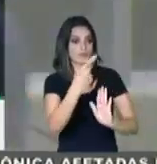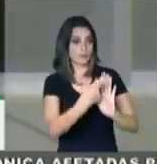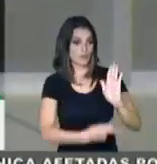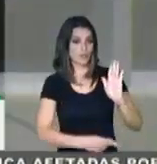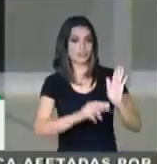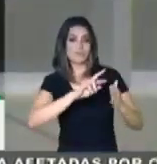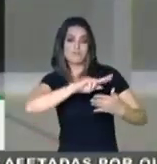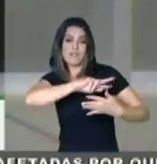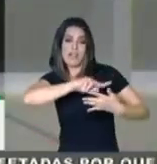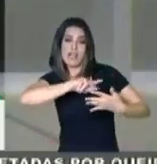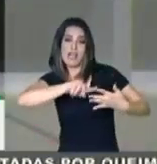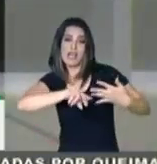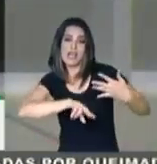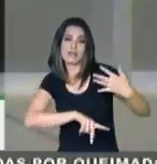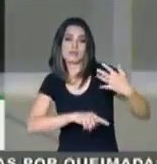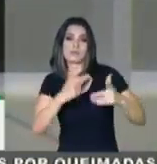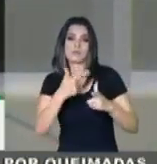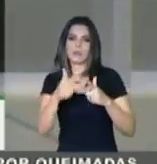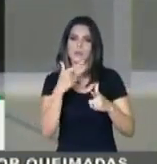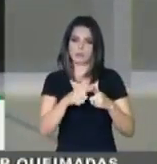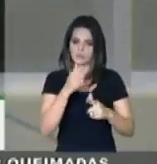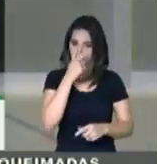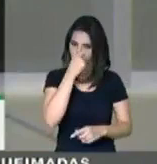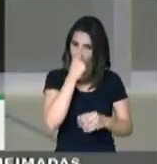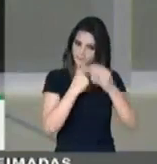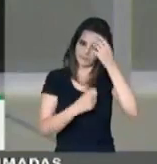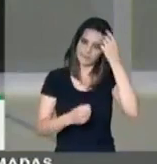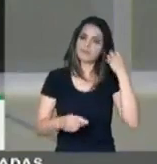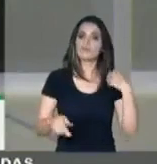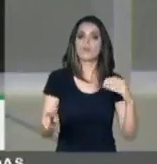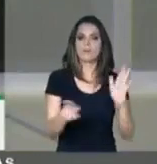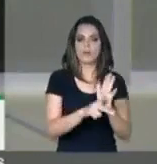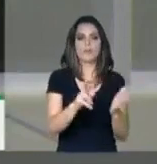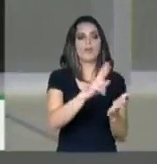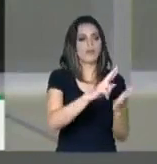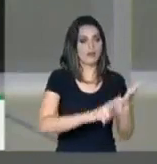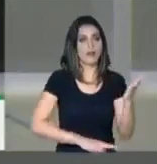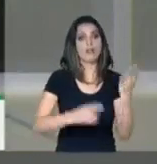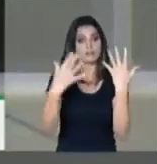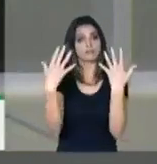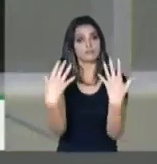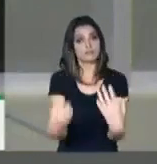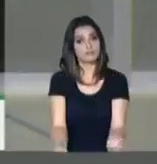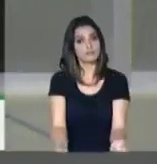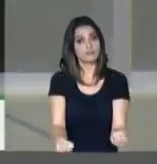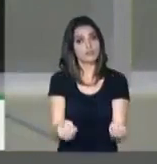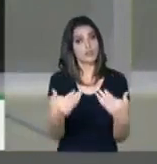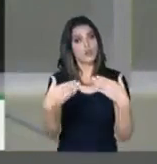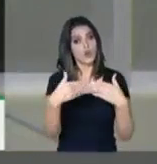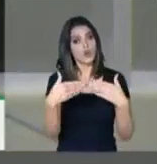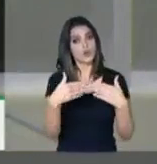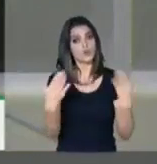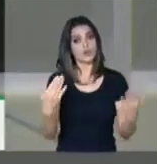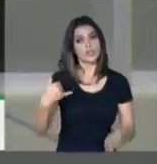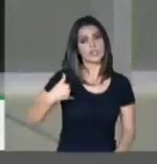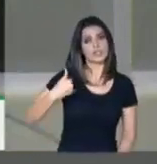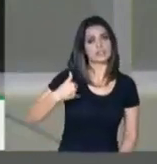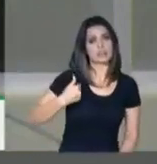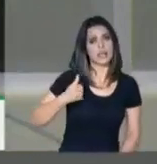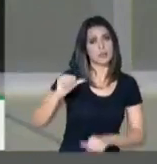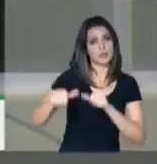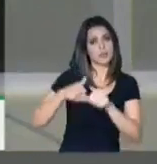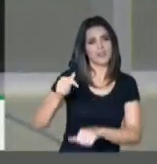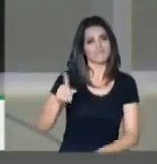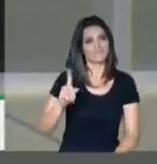tinha tantos problemas, que o próprio relator concordou que não deveria mudar a idade, que